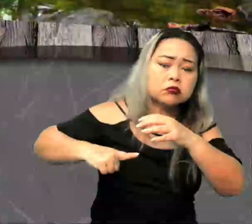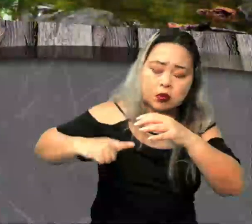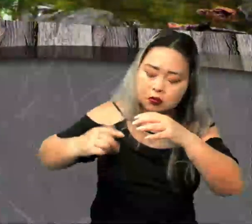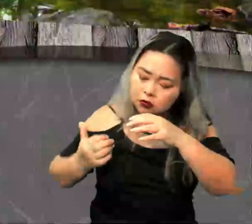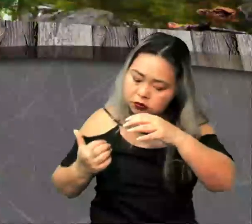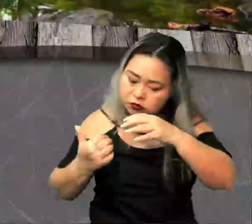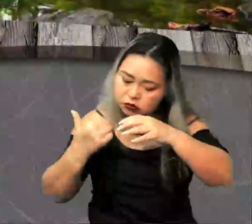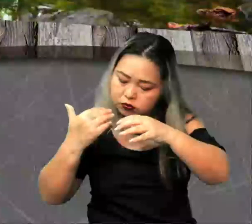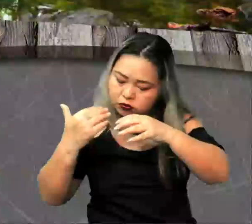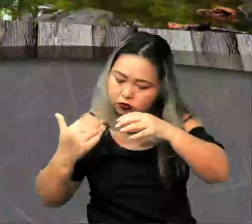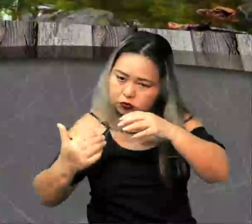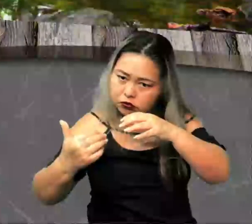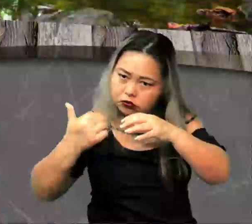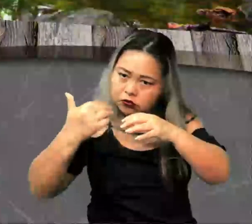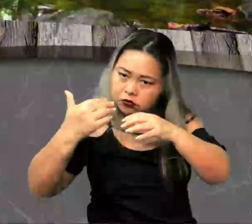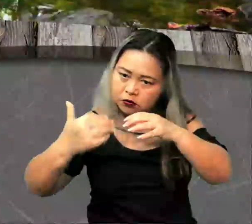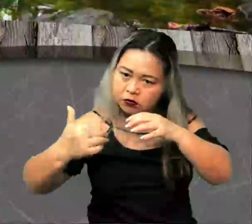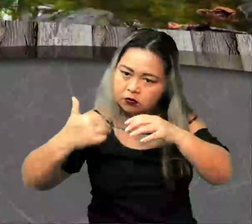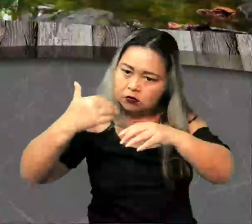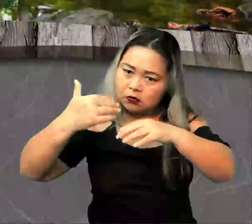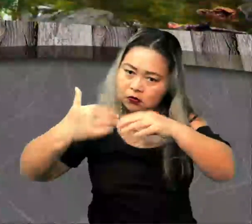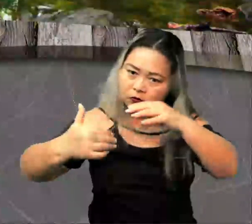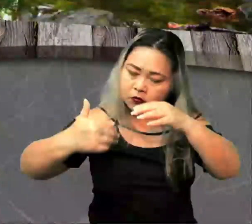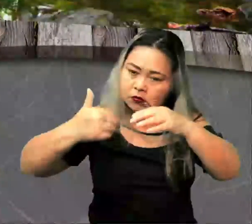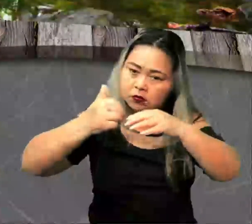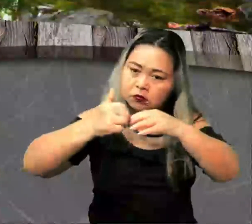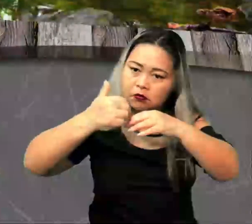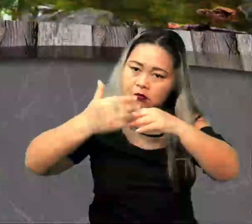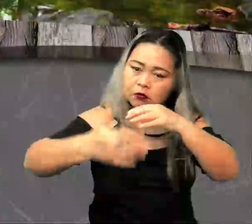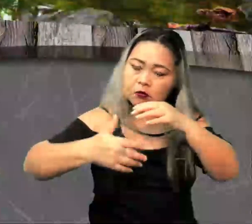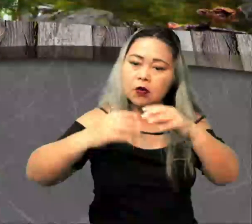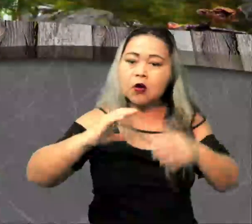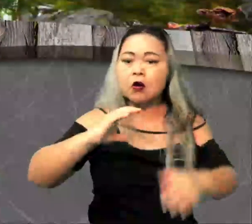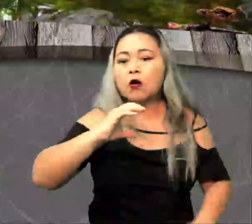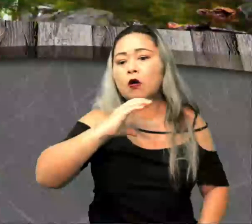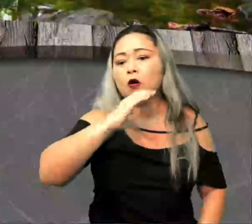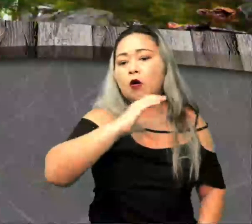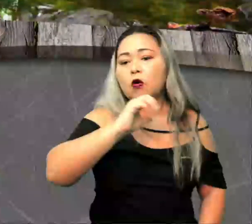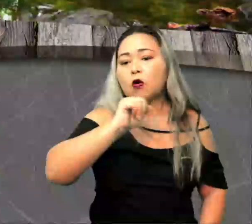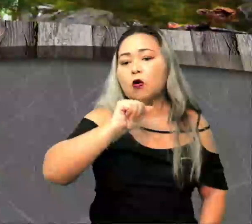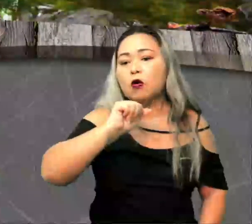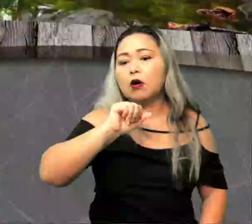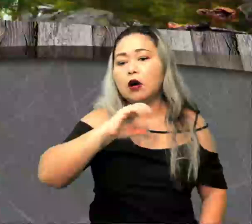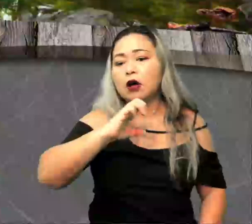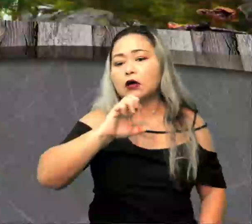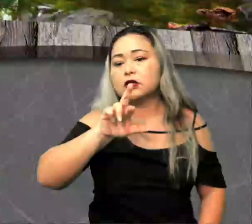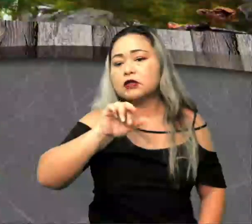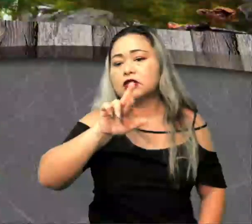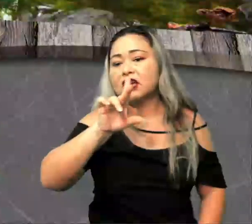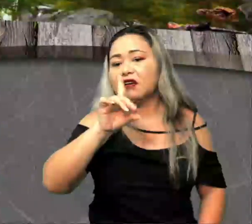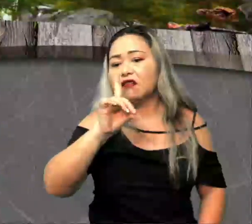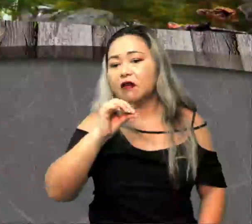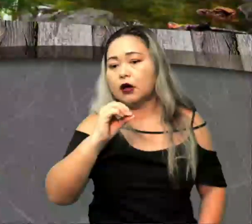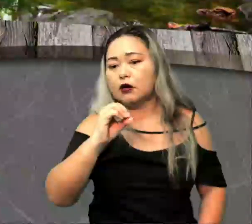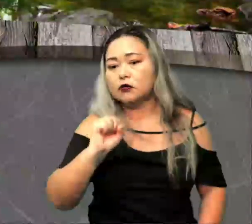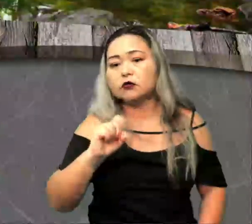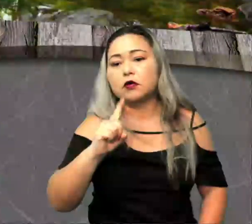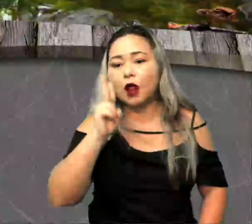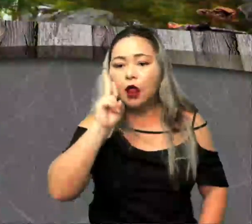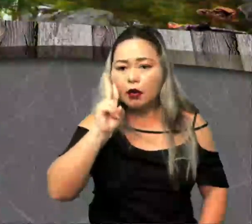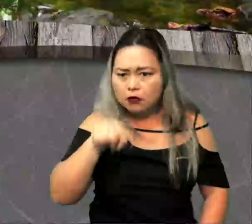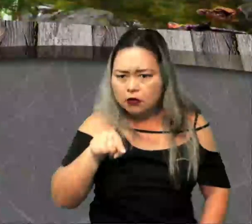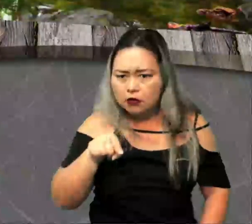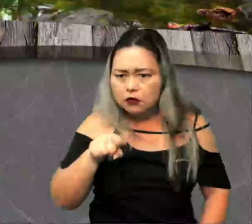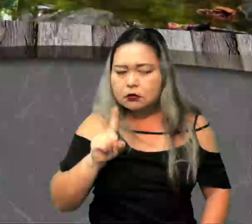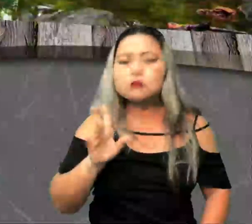eles foram aqueles que sucederam os coacervados. Lembram disso? Né?